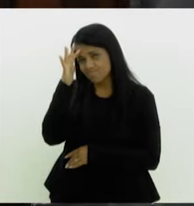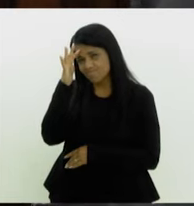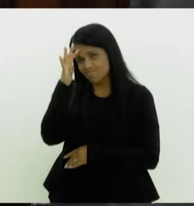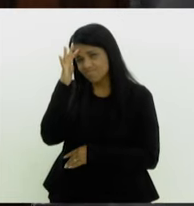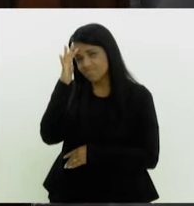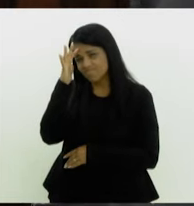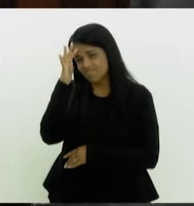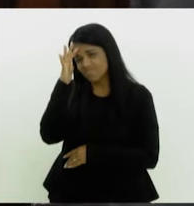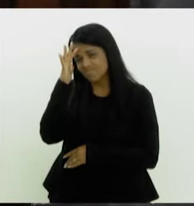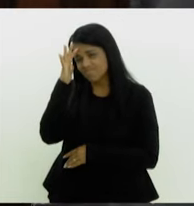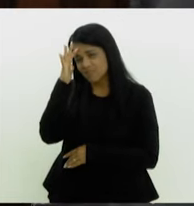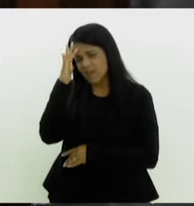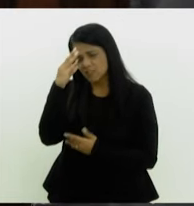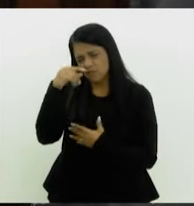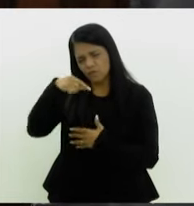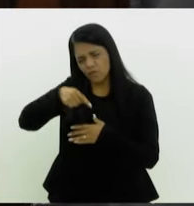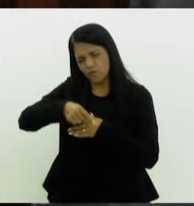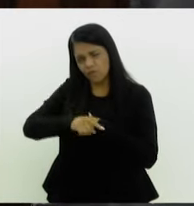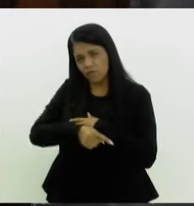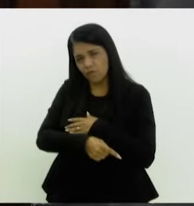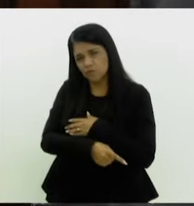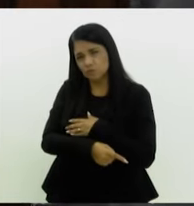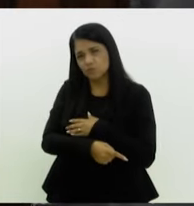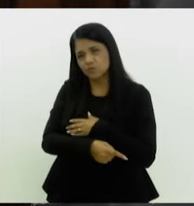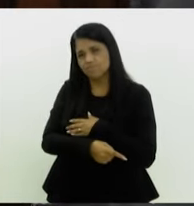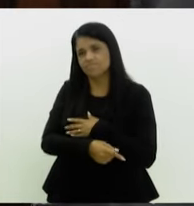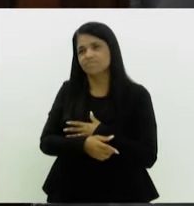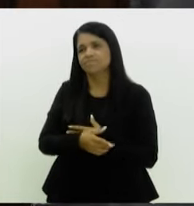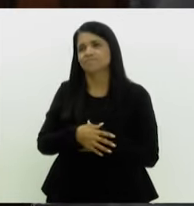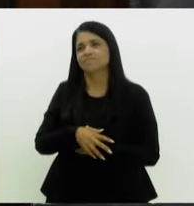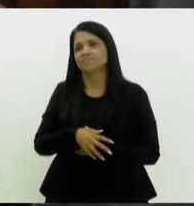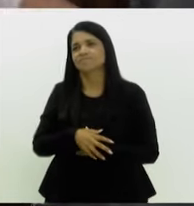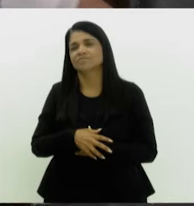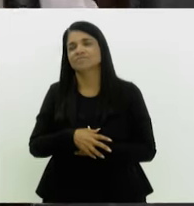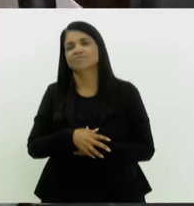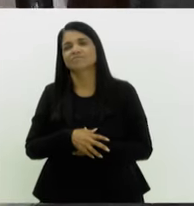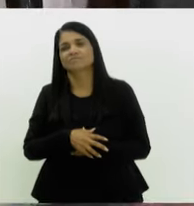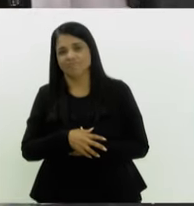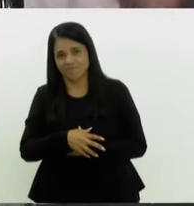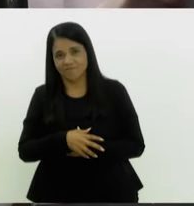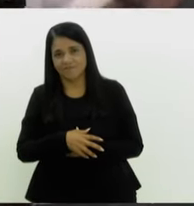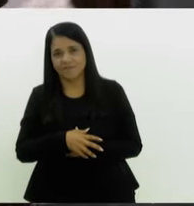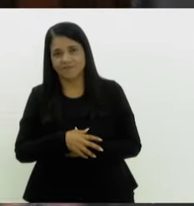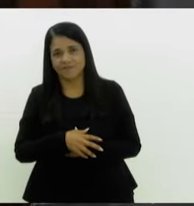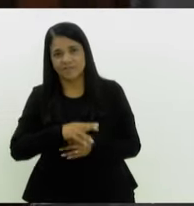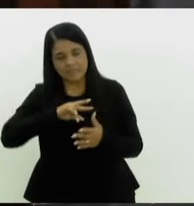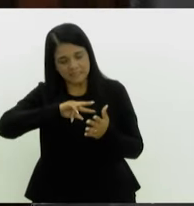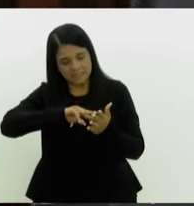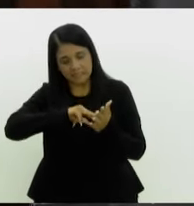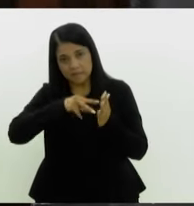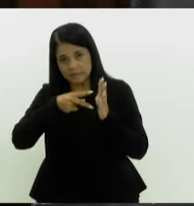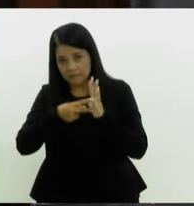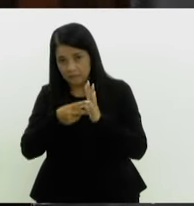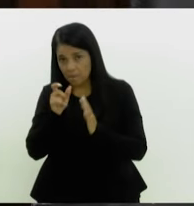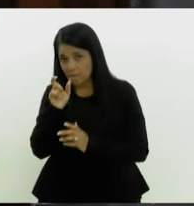da caliana através do pai dela você sabe o que significa a palavra